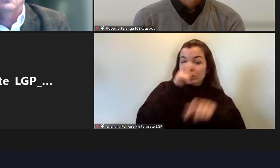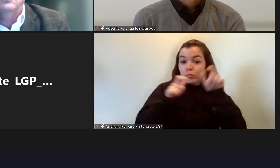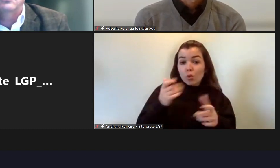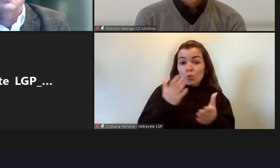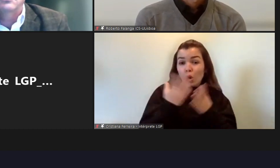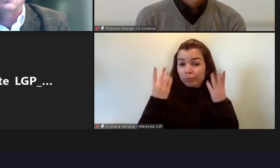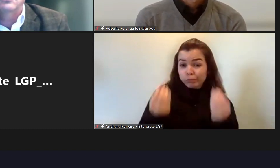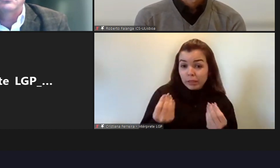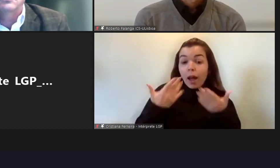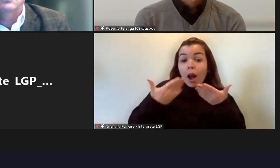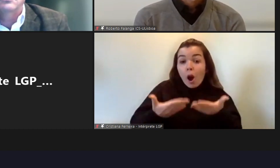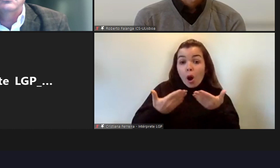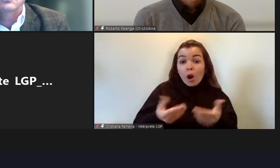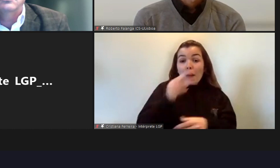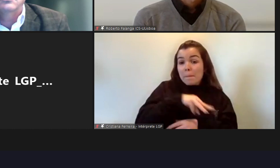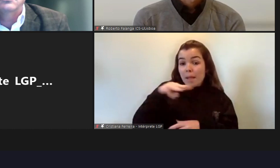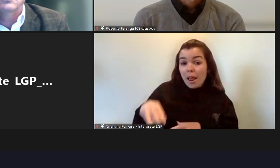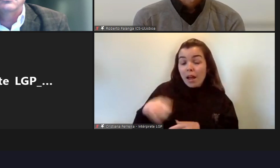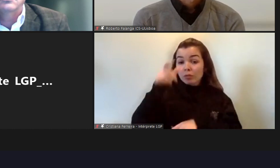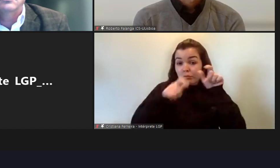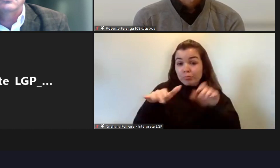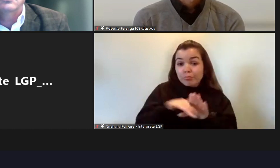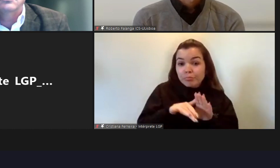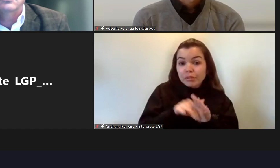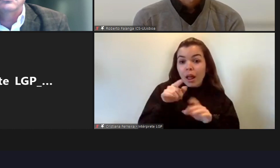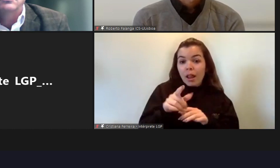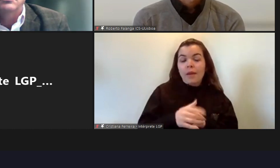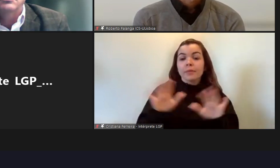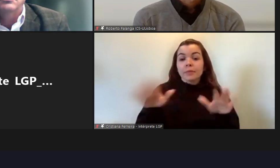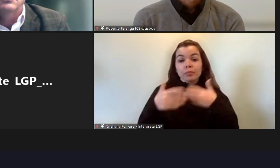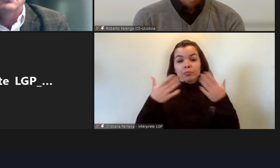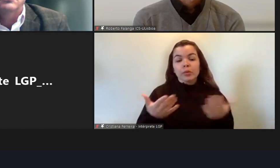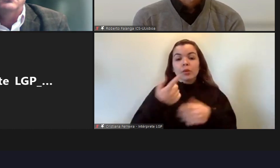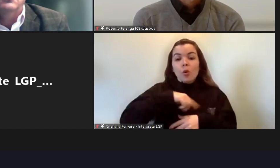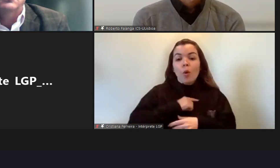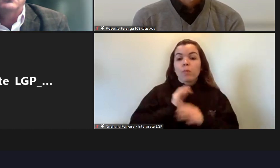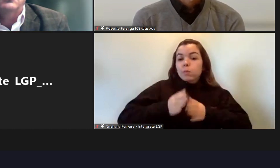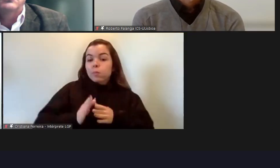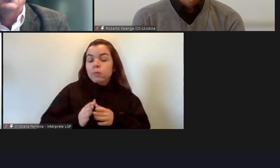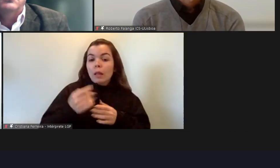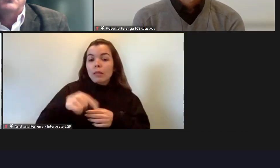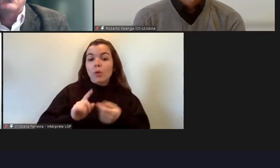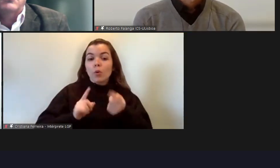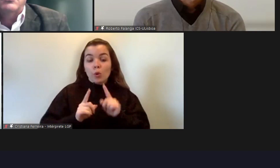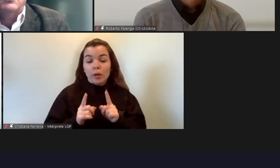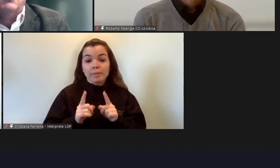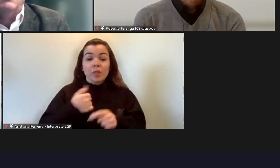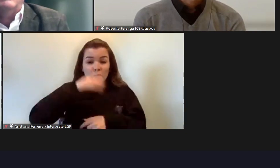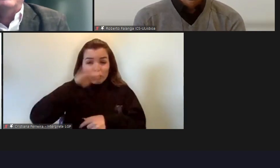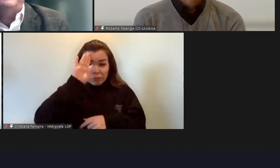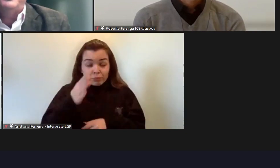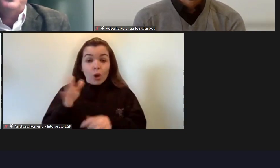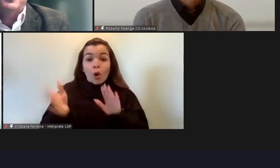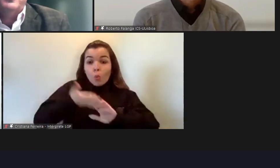E agora são milhares. Portanto, tem que se... eu sei que há